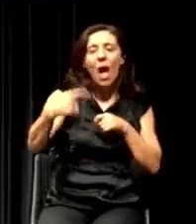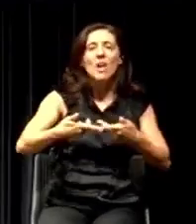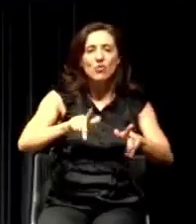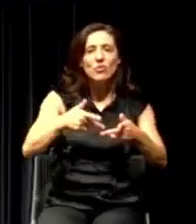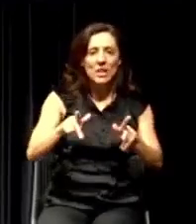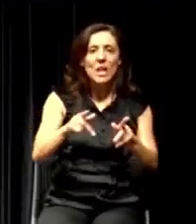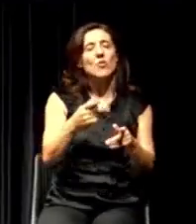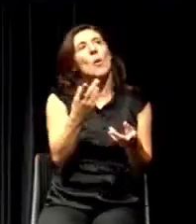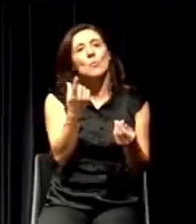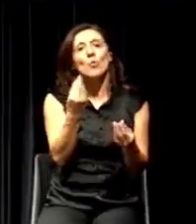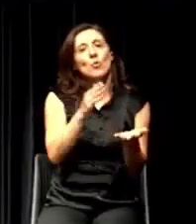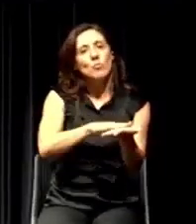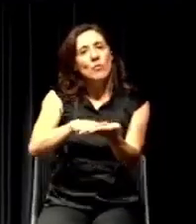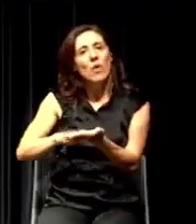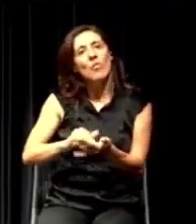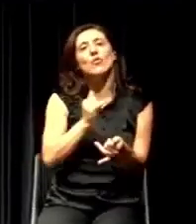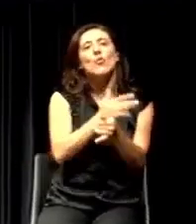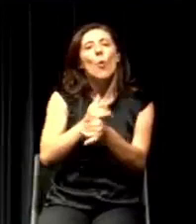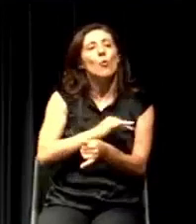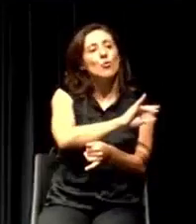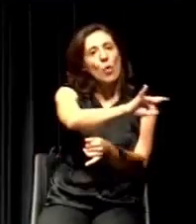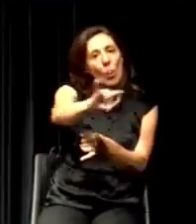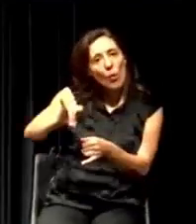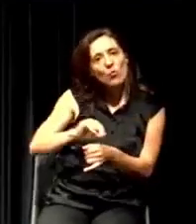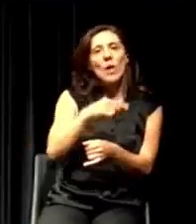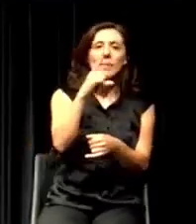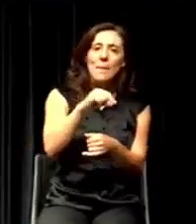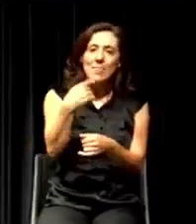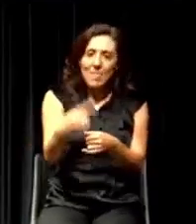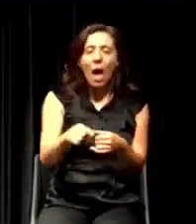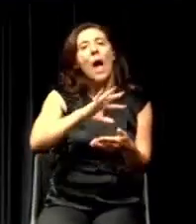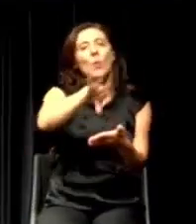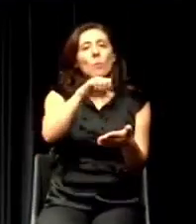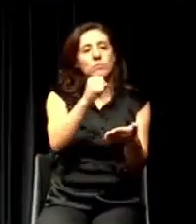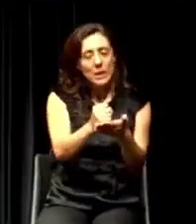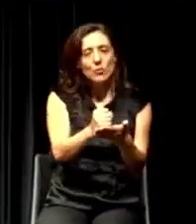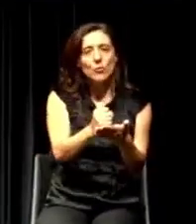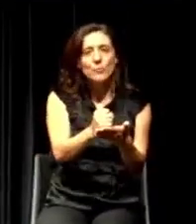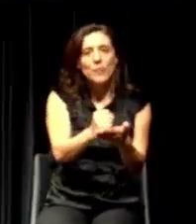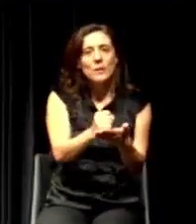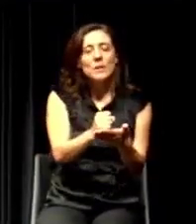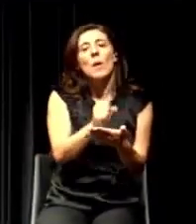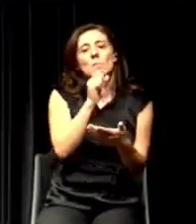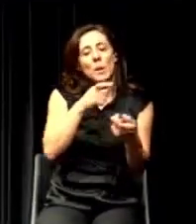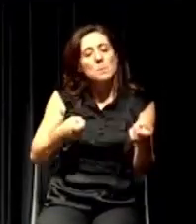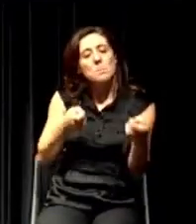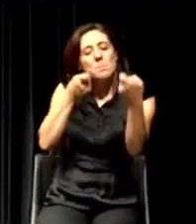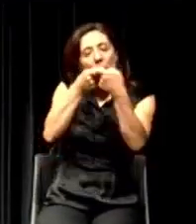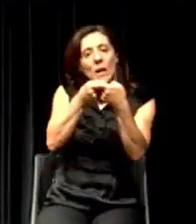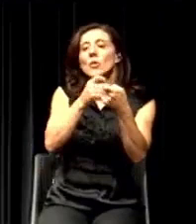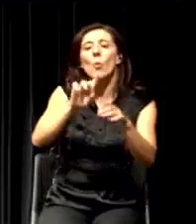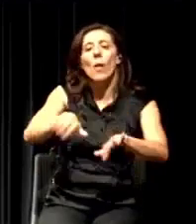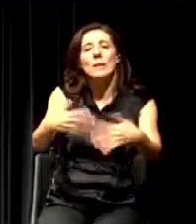já testadas em muitos outros locais e para os quais existem até catálogos bastante completos completos que podem ser ajustados